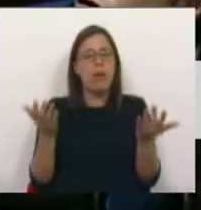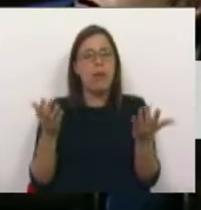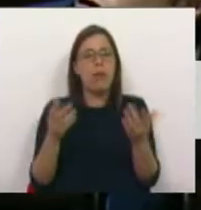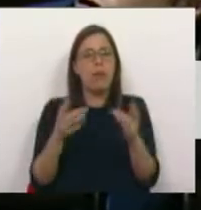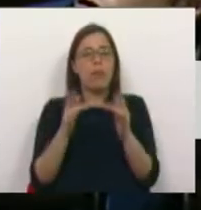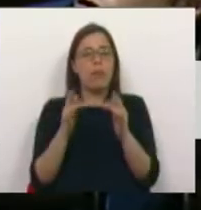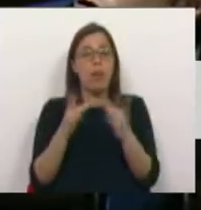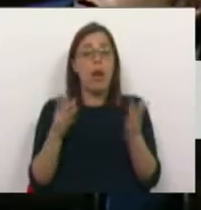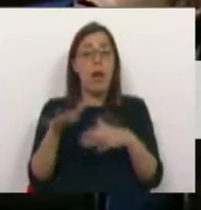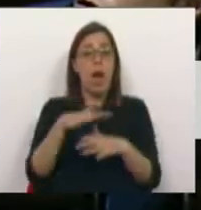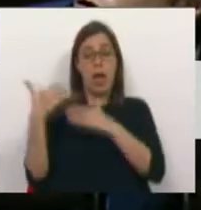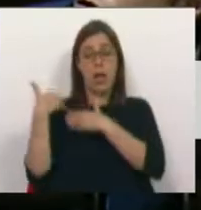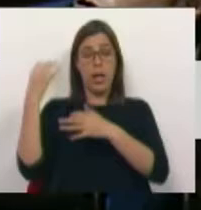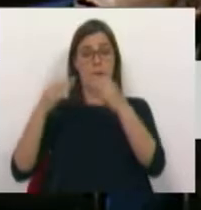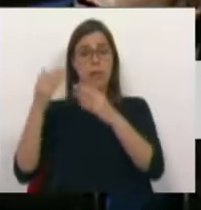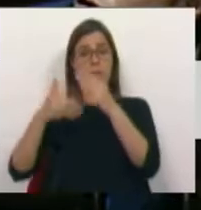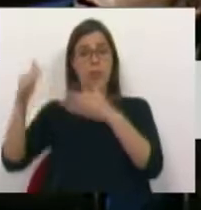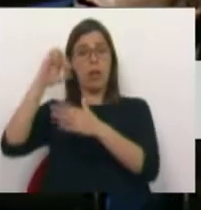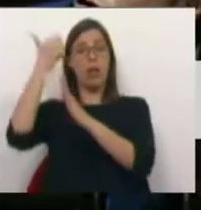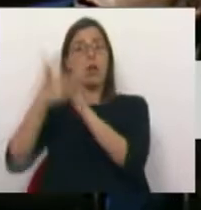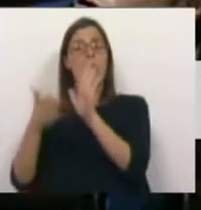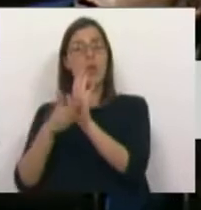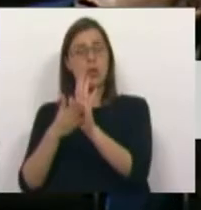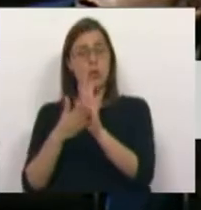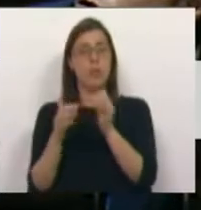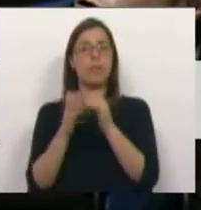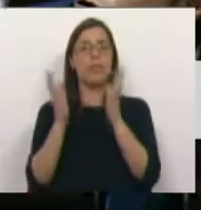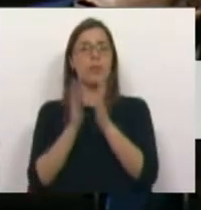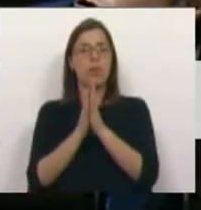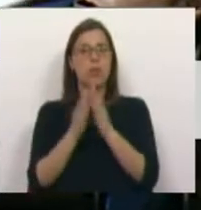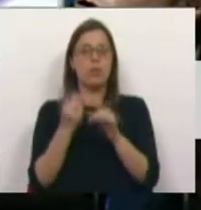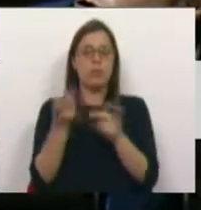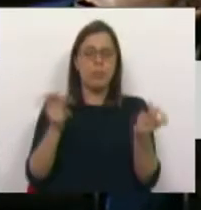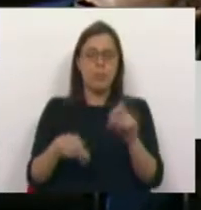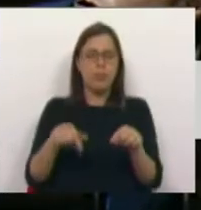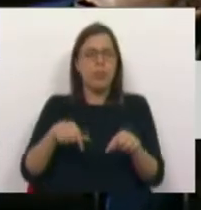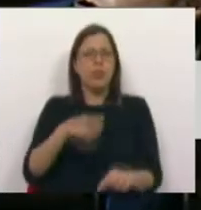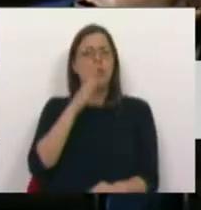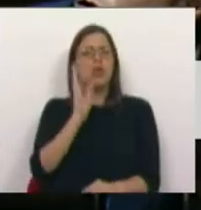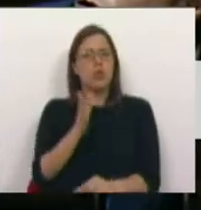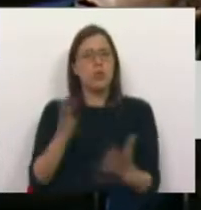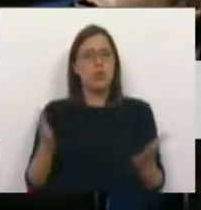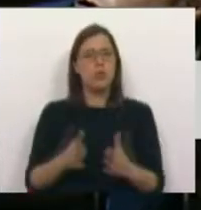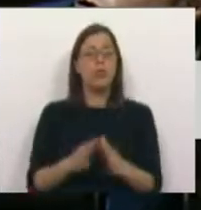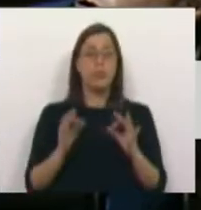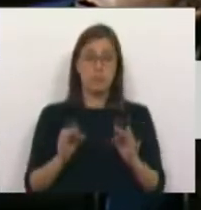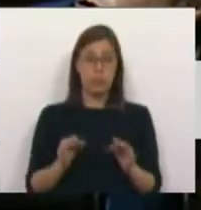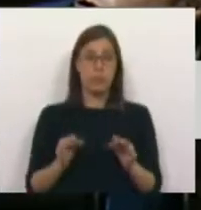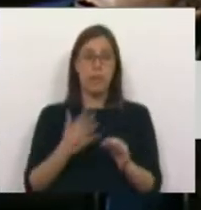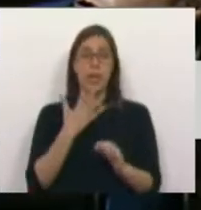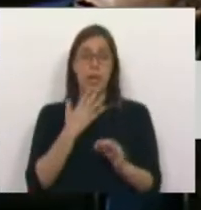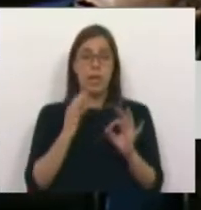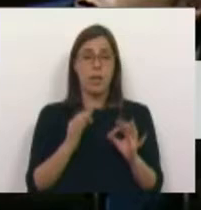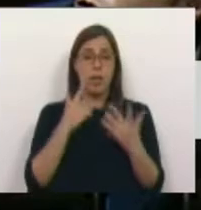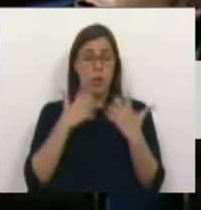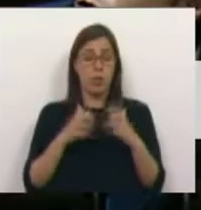a jurisprudência do Tribunal Constitucional, pese embora todas as suas vicissitudes que já aqui foram sublinhadas, é